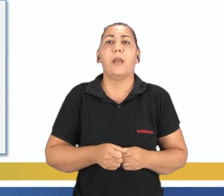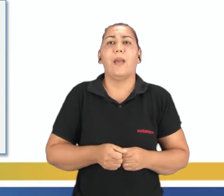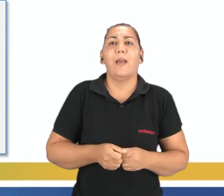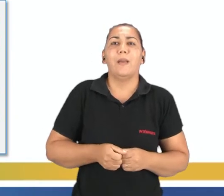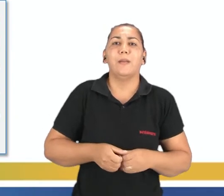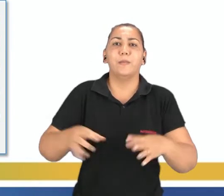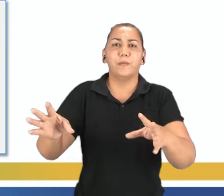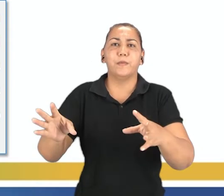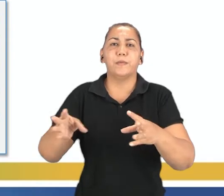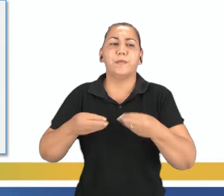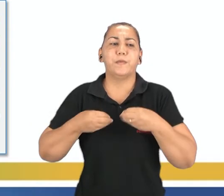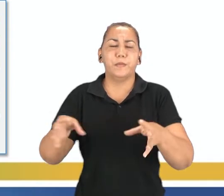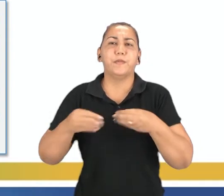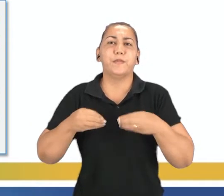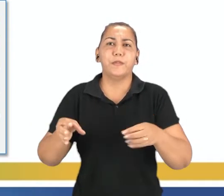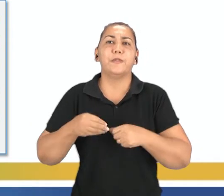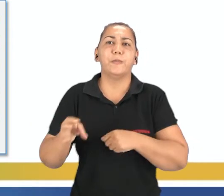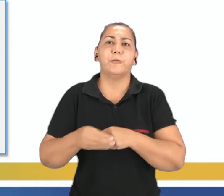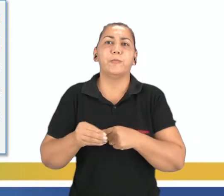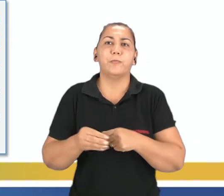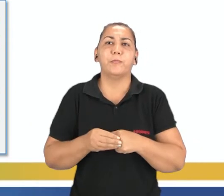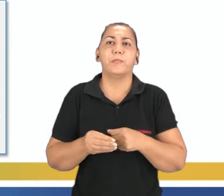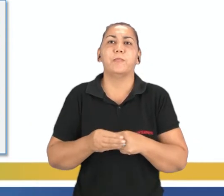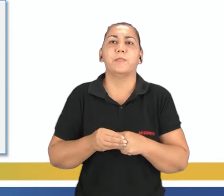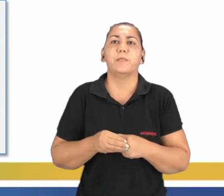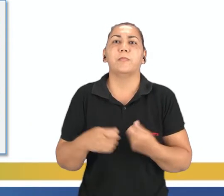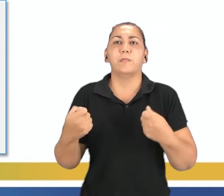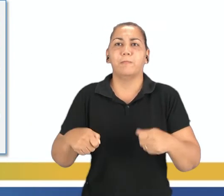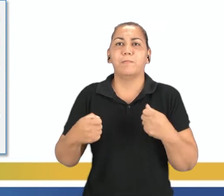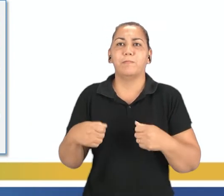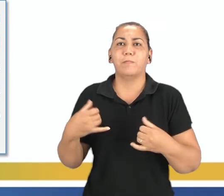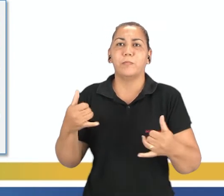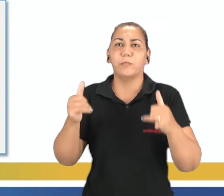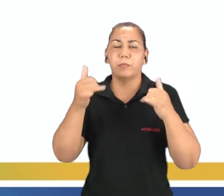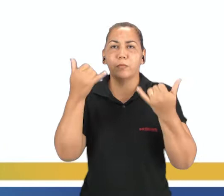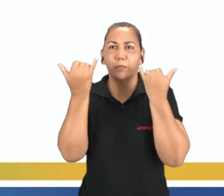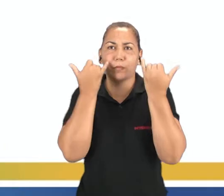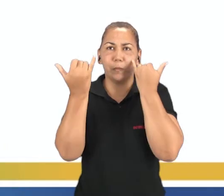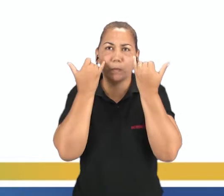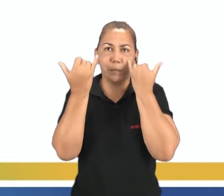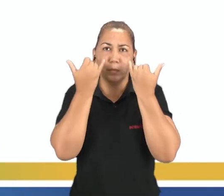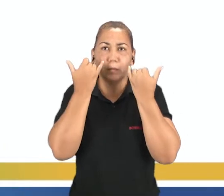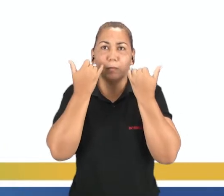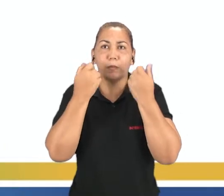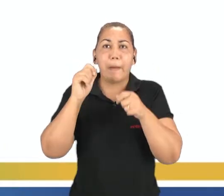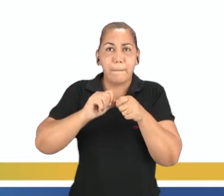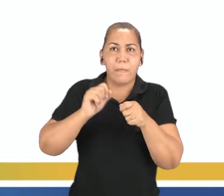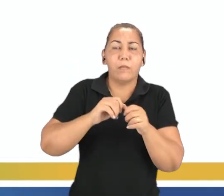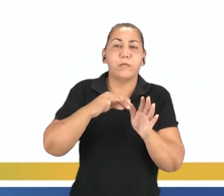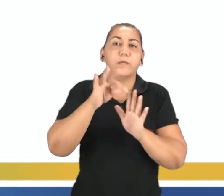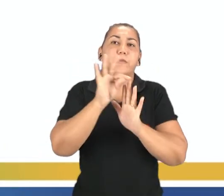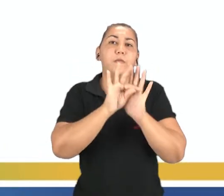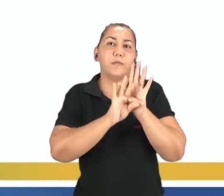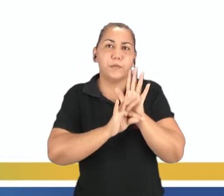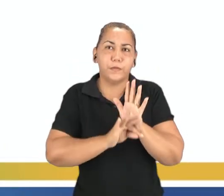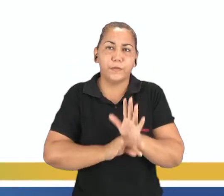busca essas fontes para obter as informações necessárias para produzir o texto com o máximo de